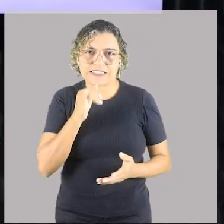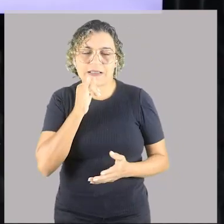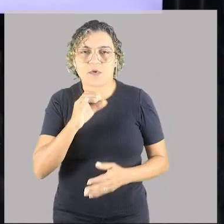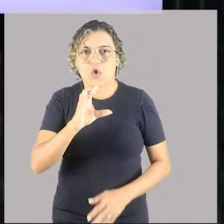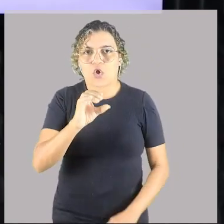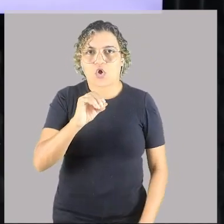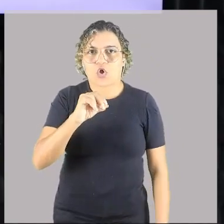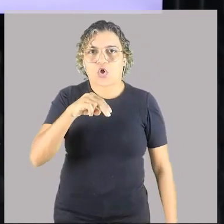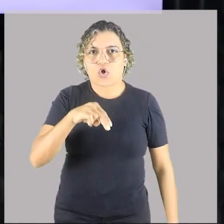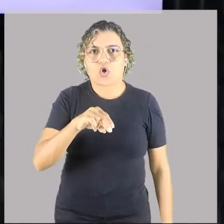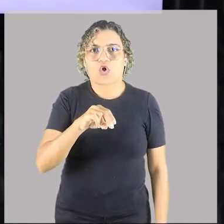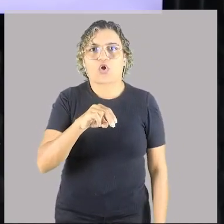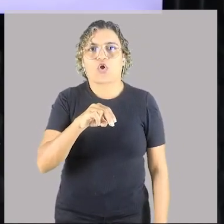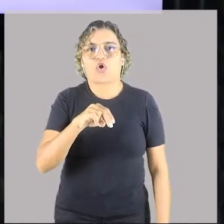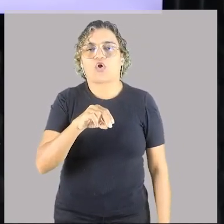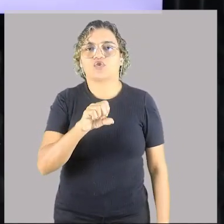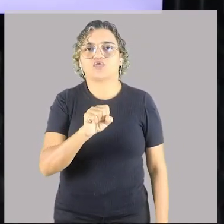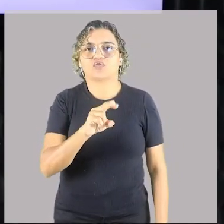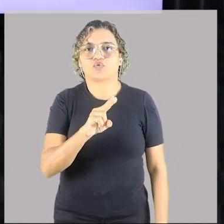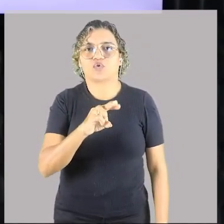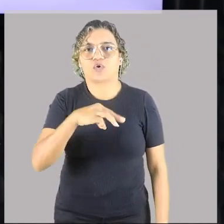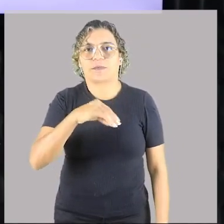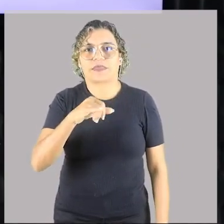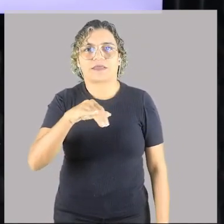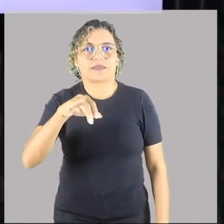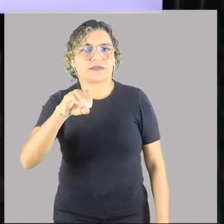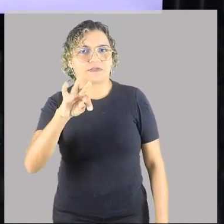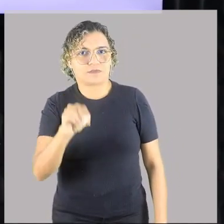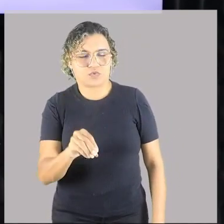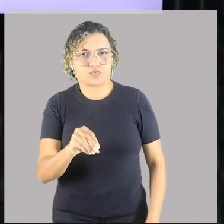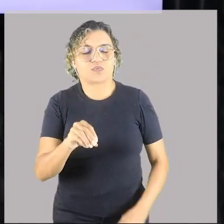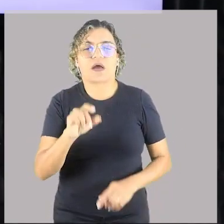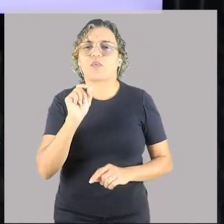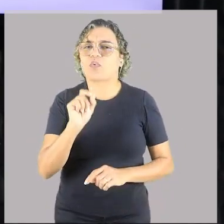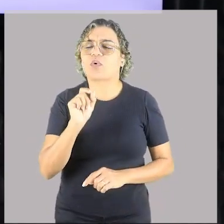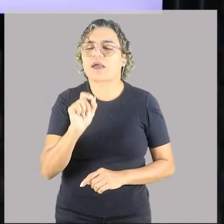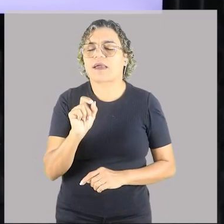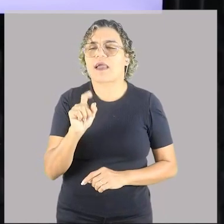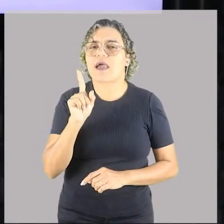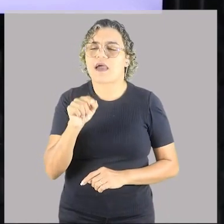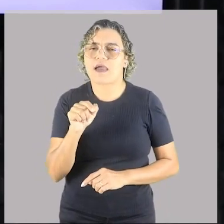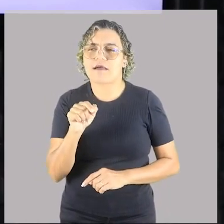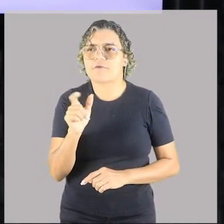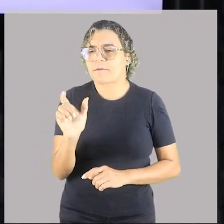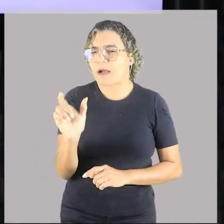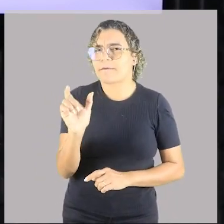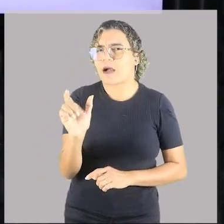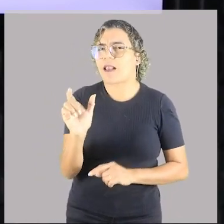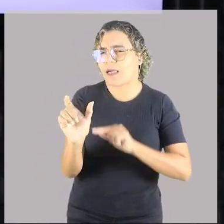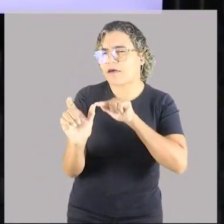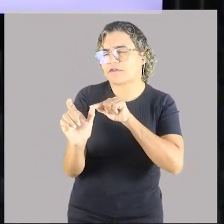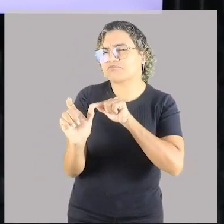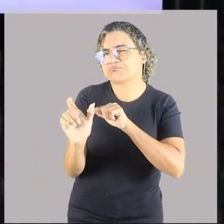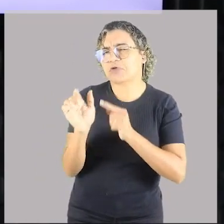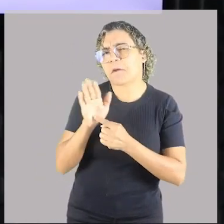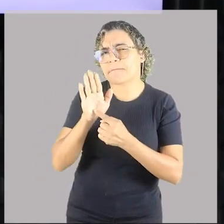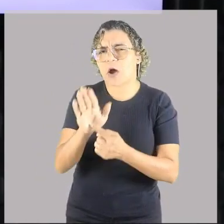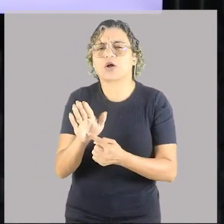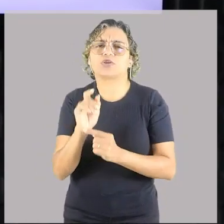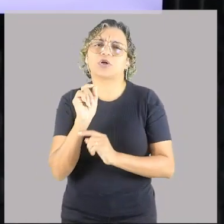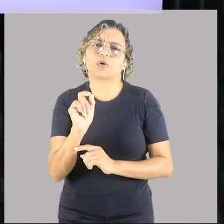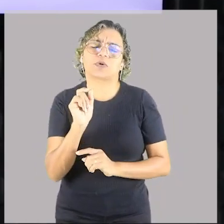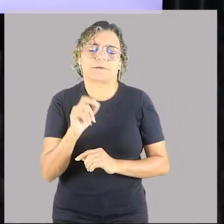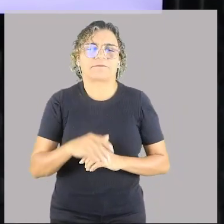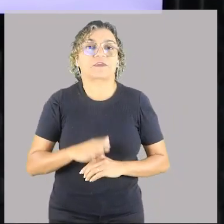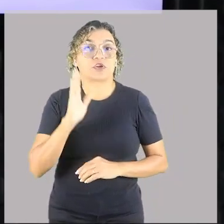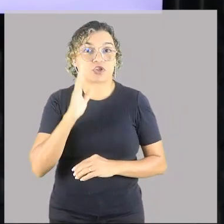palavra aqui é até de extrema importância, acaba nos trazendo a uma expressão bem legal que eu já falei